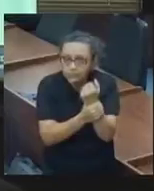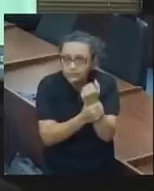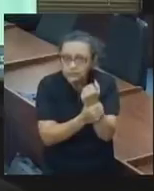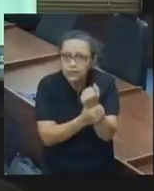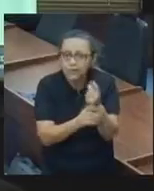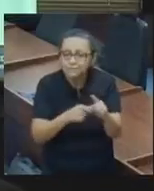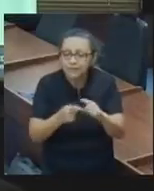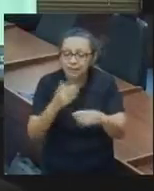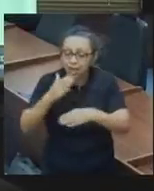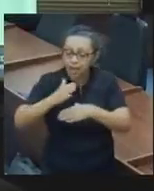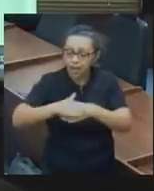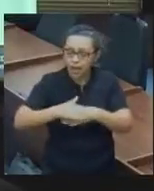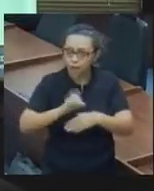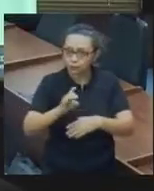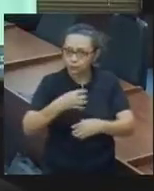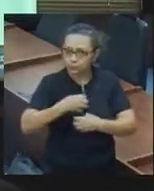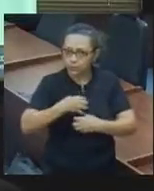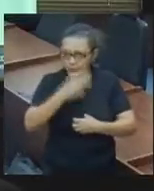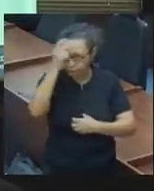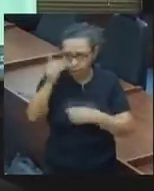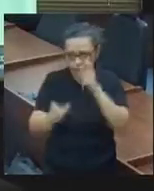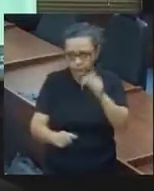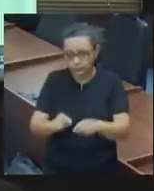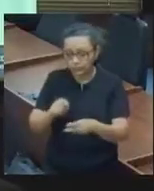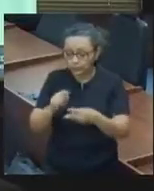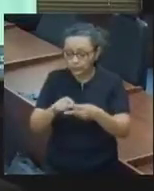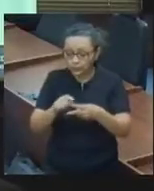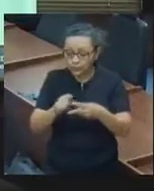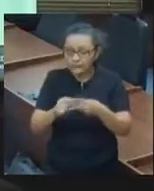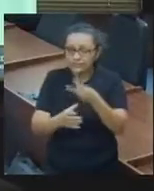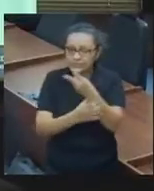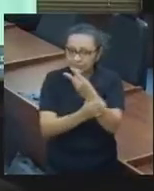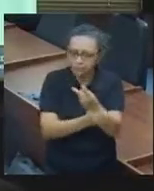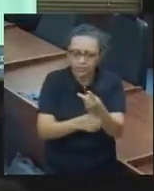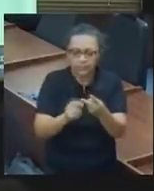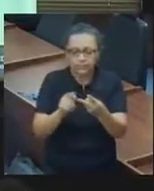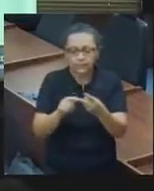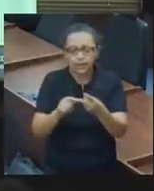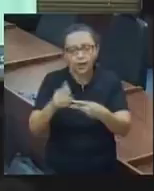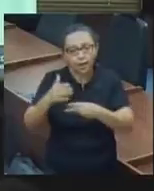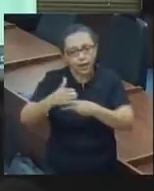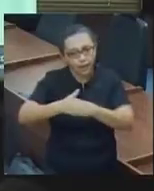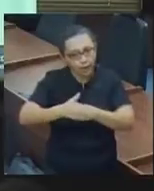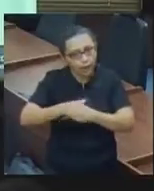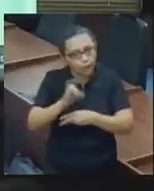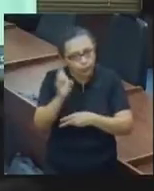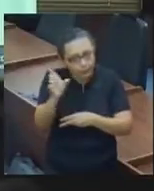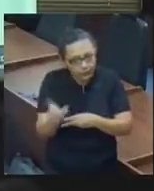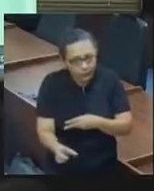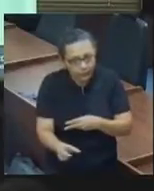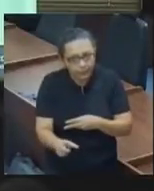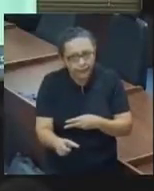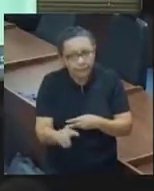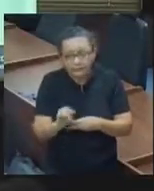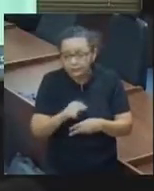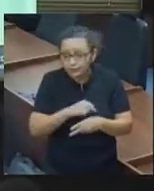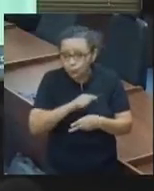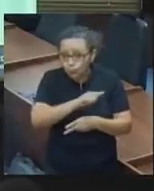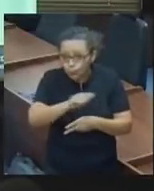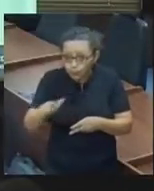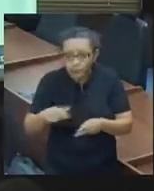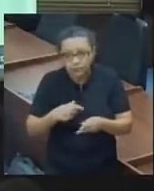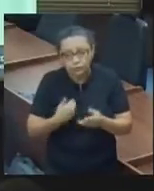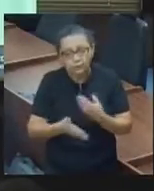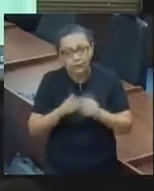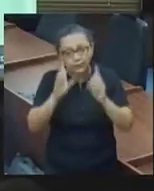autonomia esses dois são essenciais sempre lembrando quando a gente fala em deficiência a